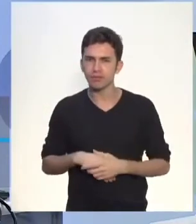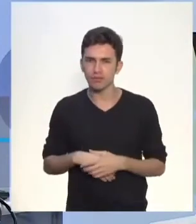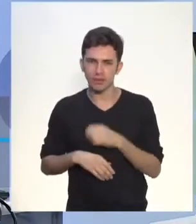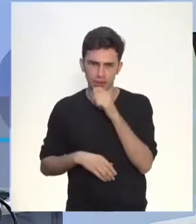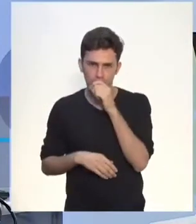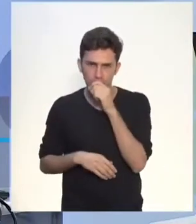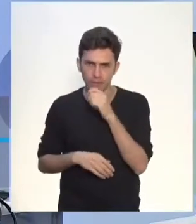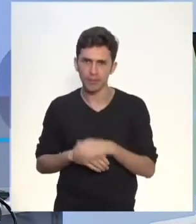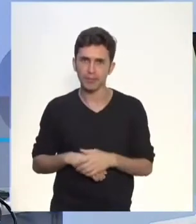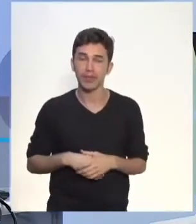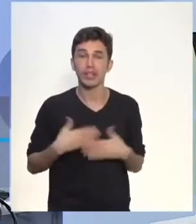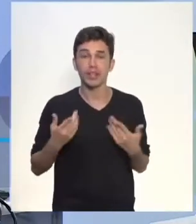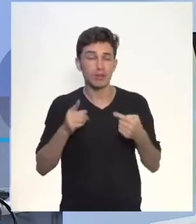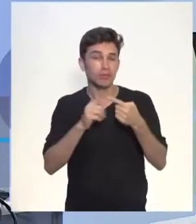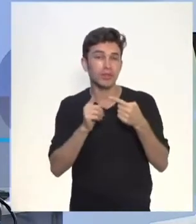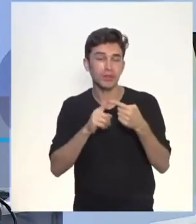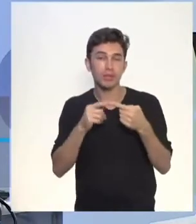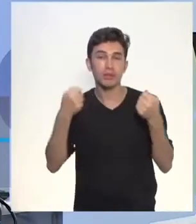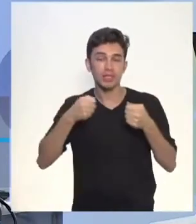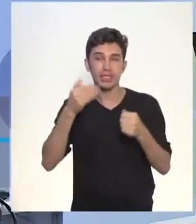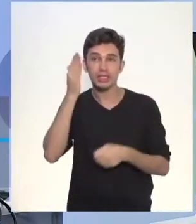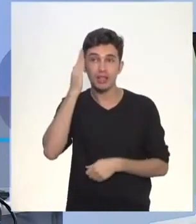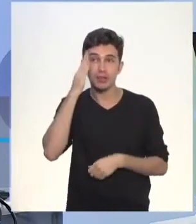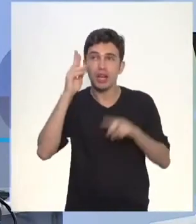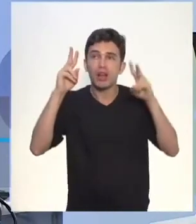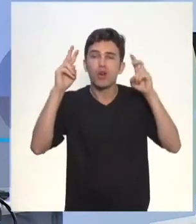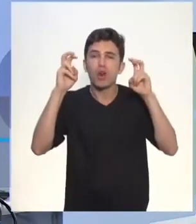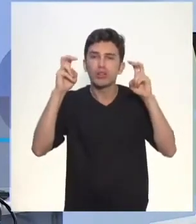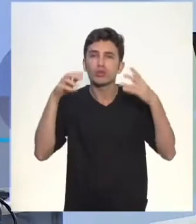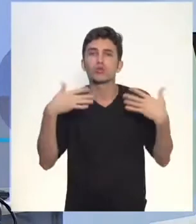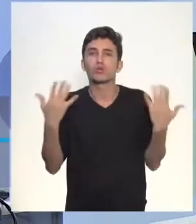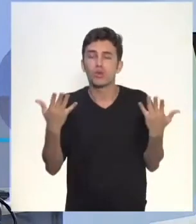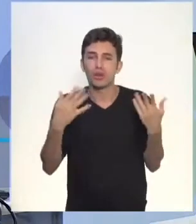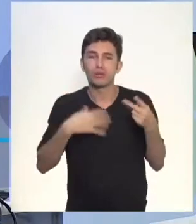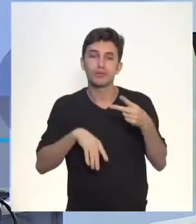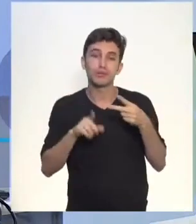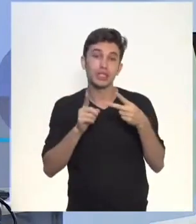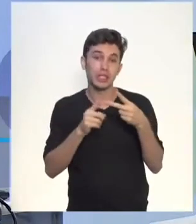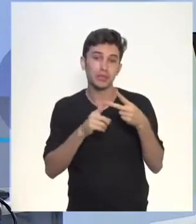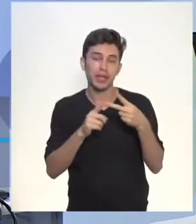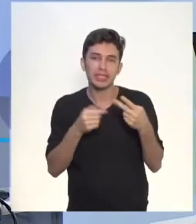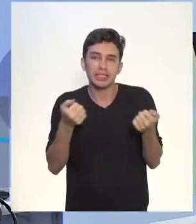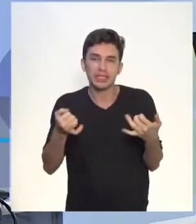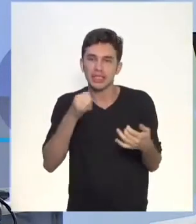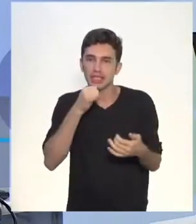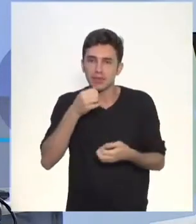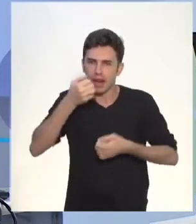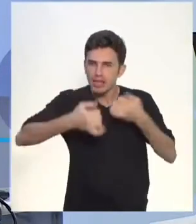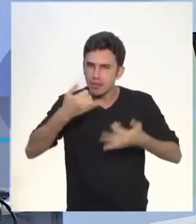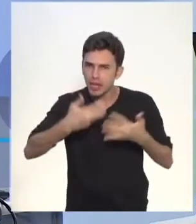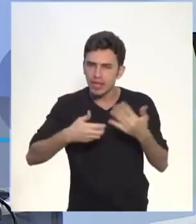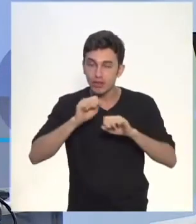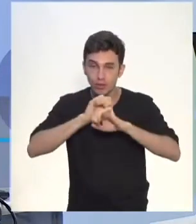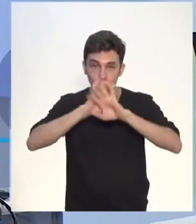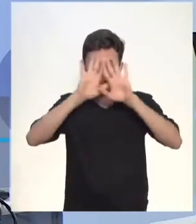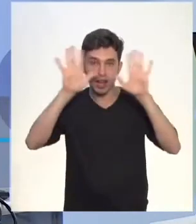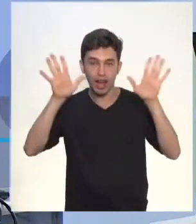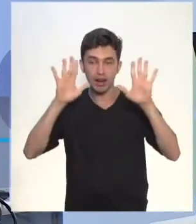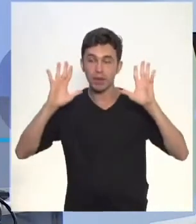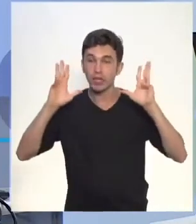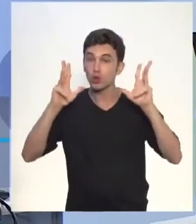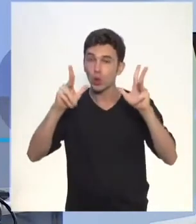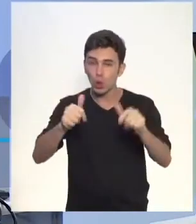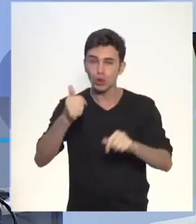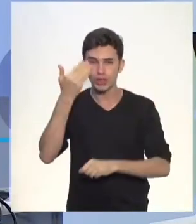está falando, né? E se isso foi desenvolvido ou passado de uma forma que todos que ouvissem pudessem entender